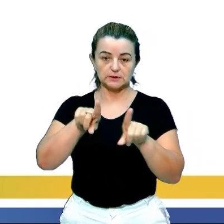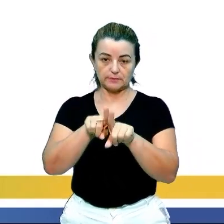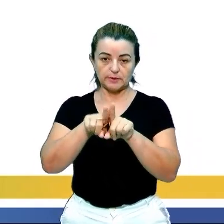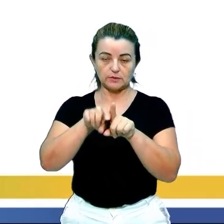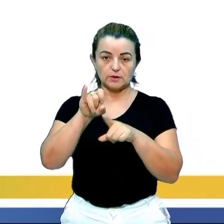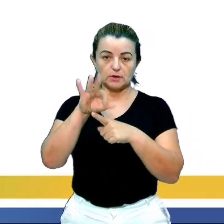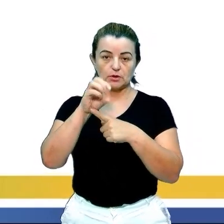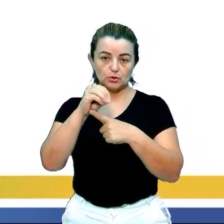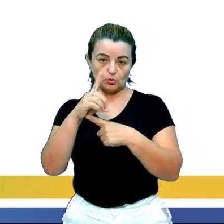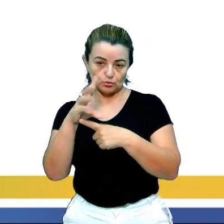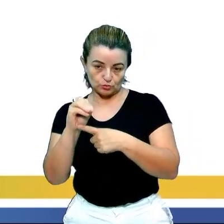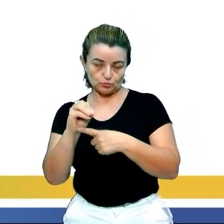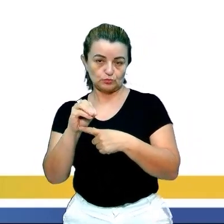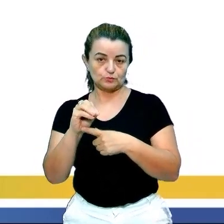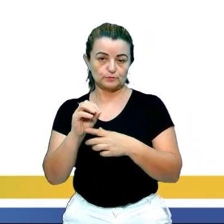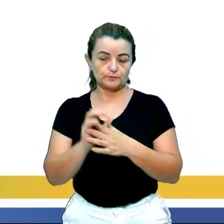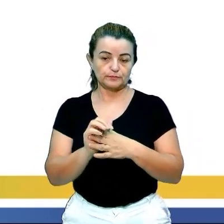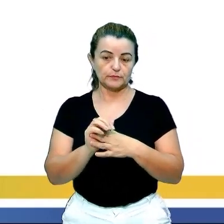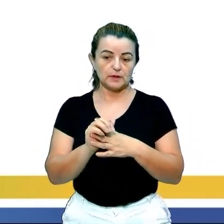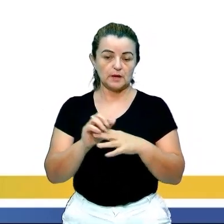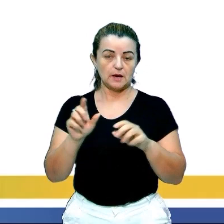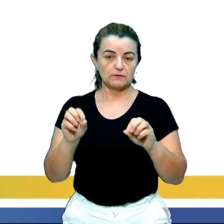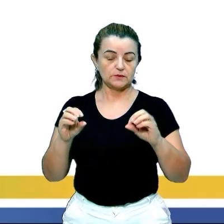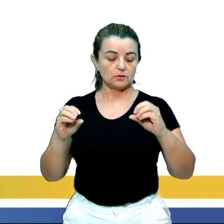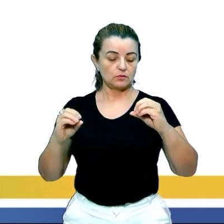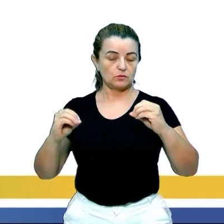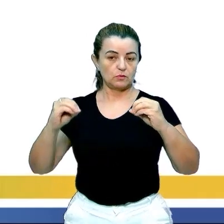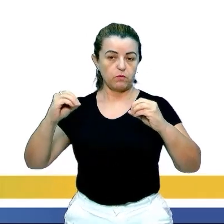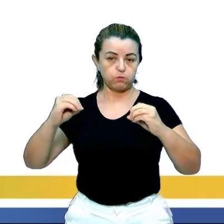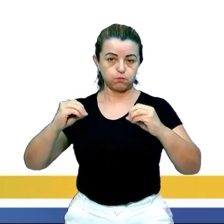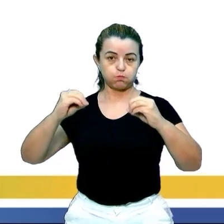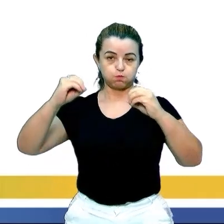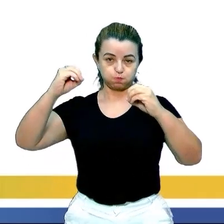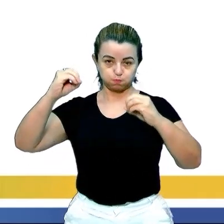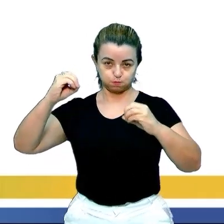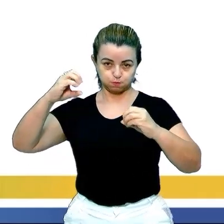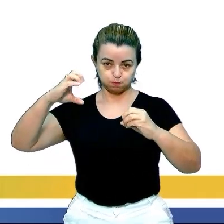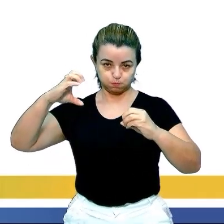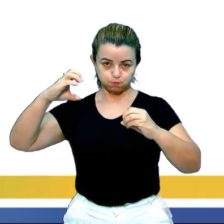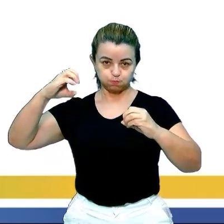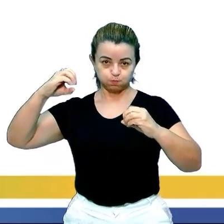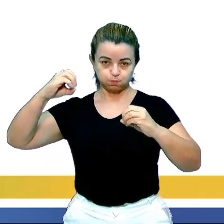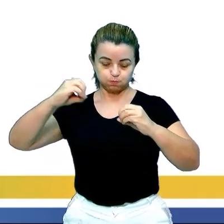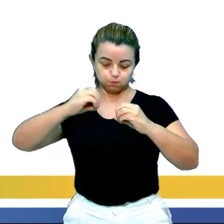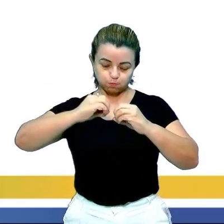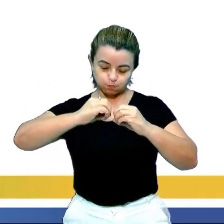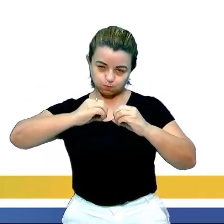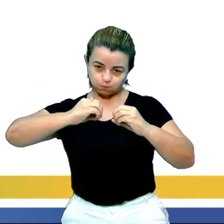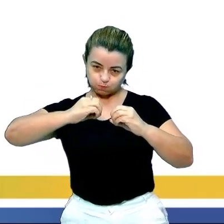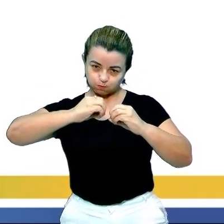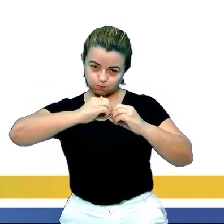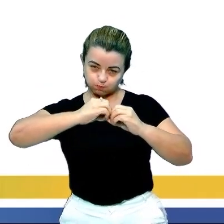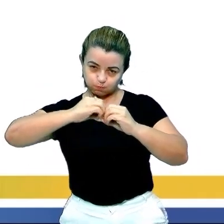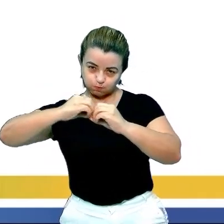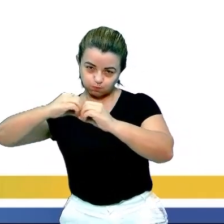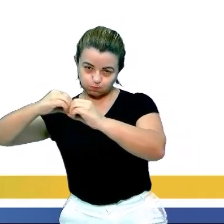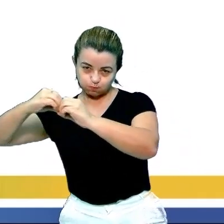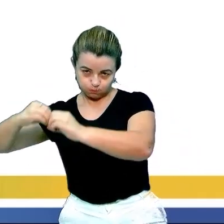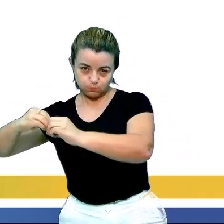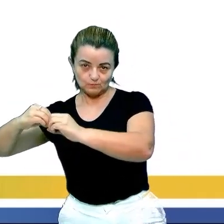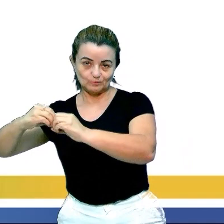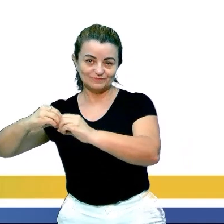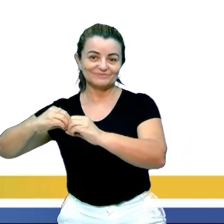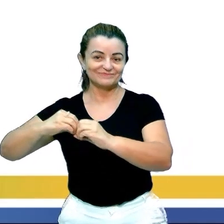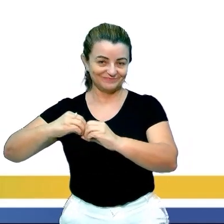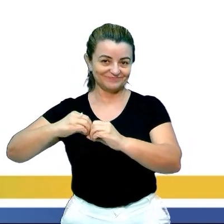Obviamente, pelo raio aí, o iodo está com mais eletronegatividade. Então, ele vai arrastar esse elétron para ele.